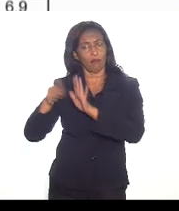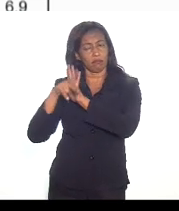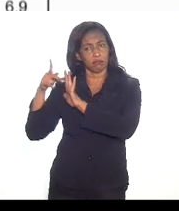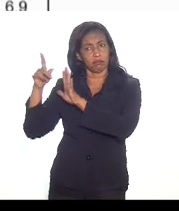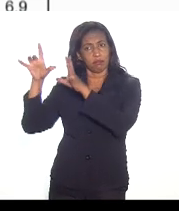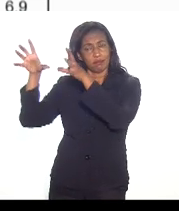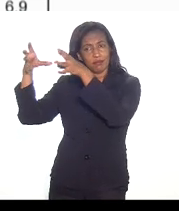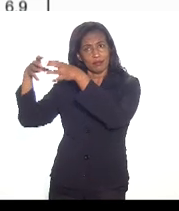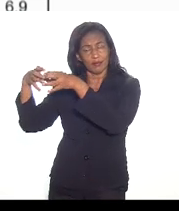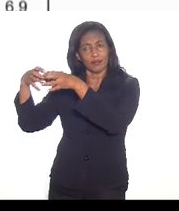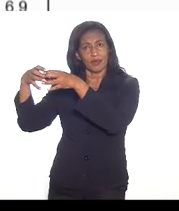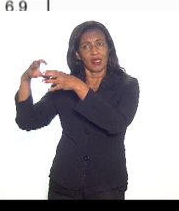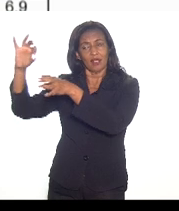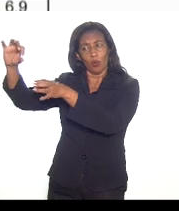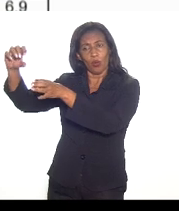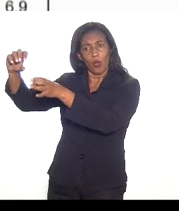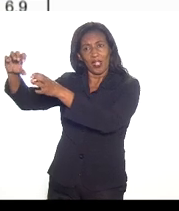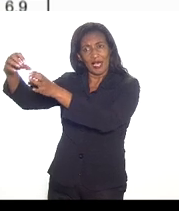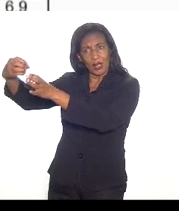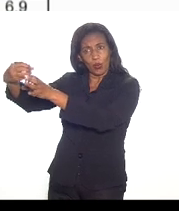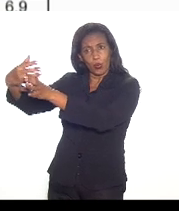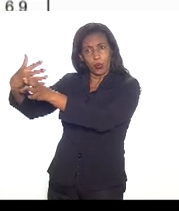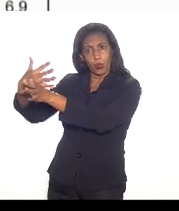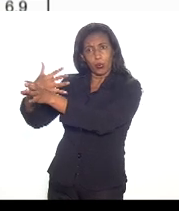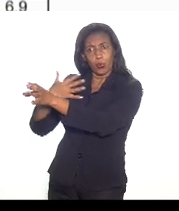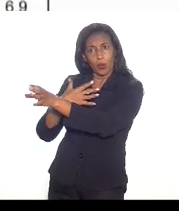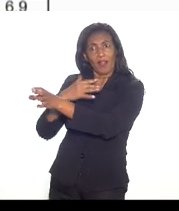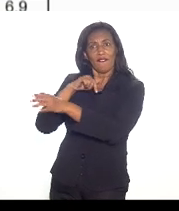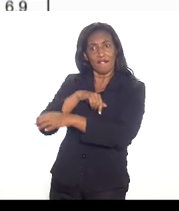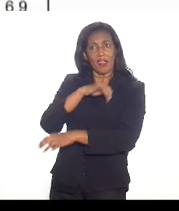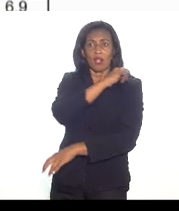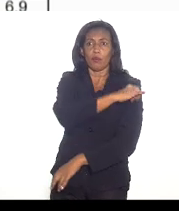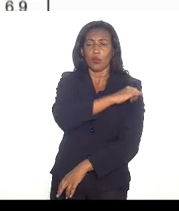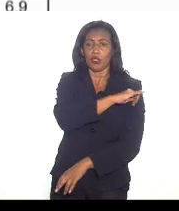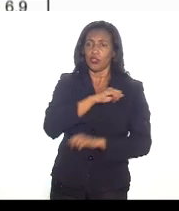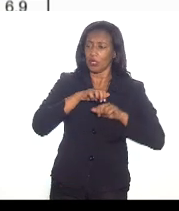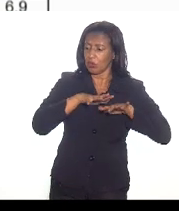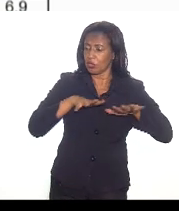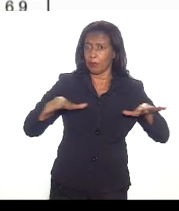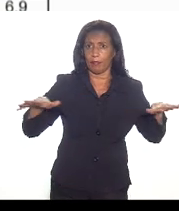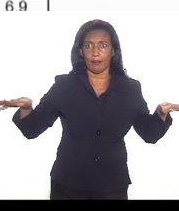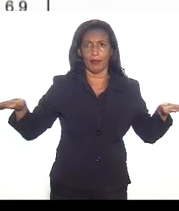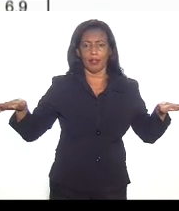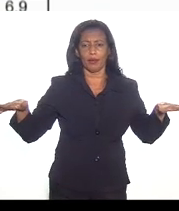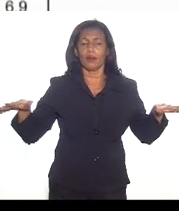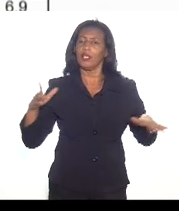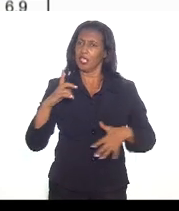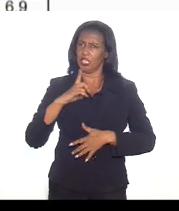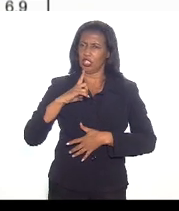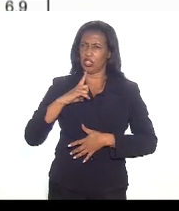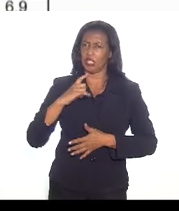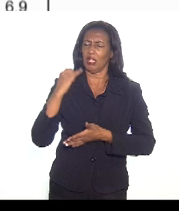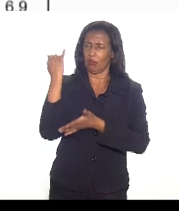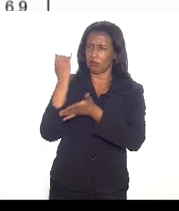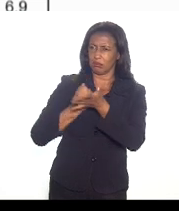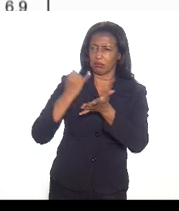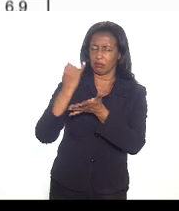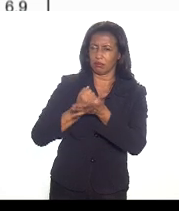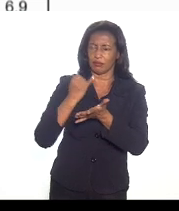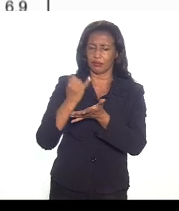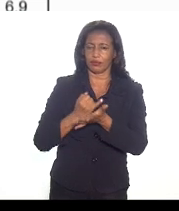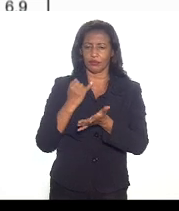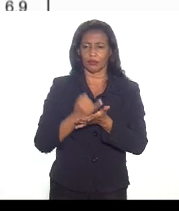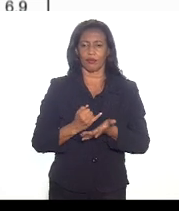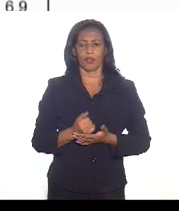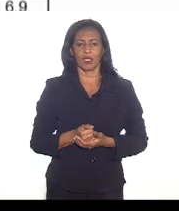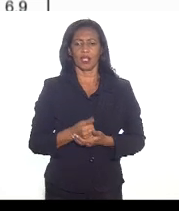isso é inegável, né? Mas, enfim, quer dizer, tinha também o privilégio tributário, né? E isso aí eu acho